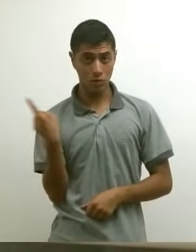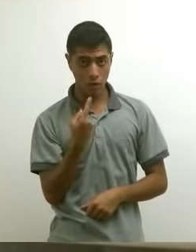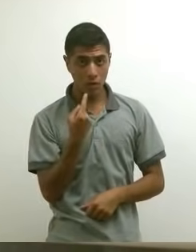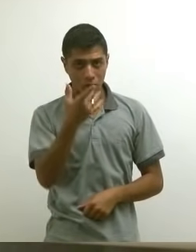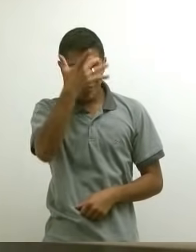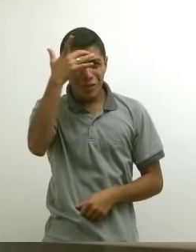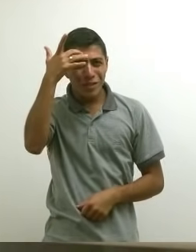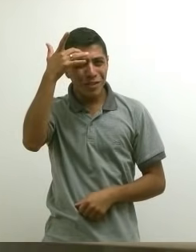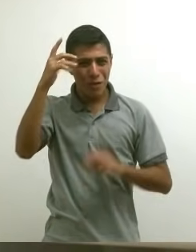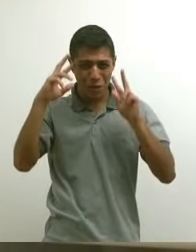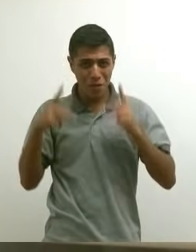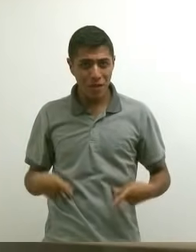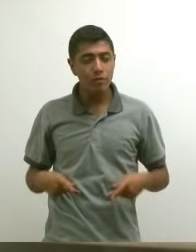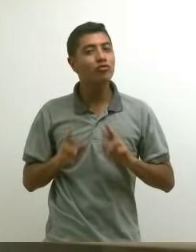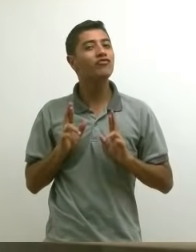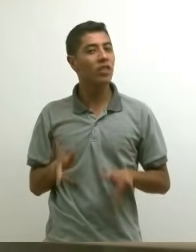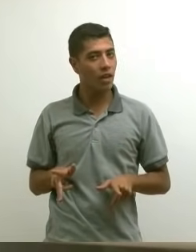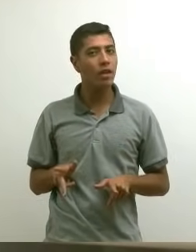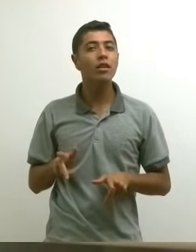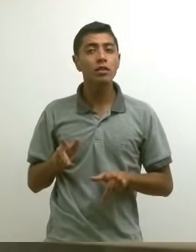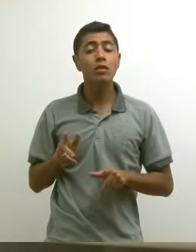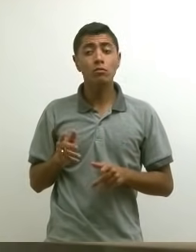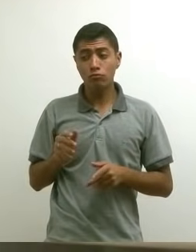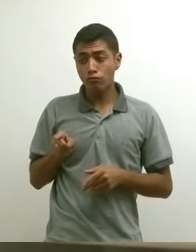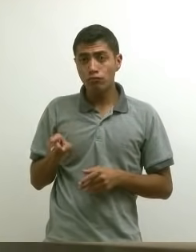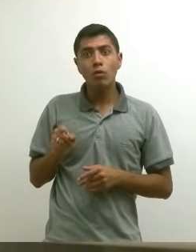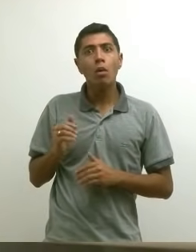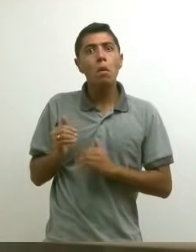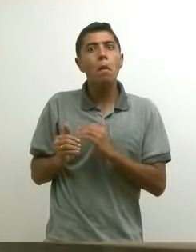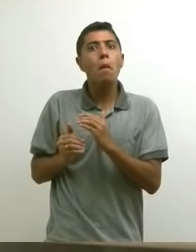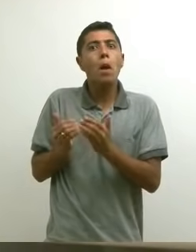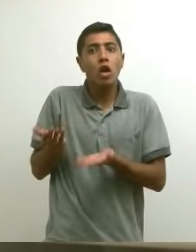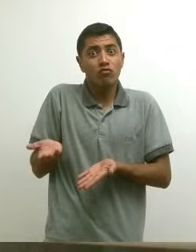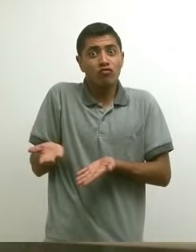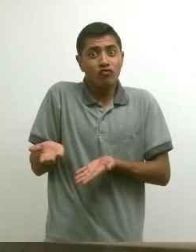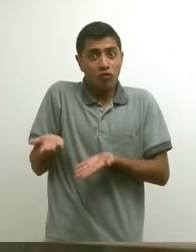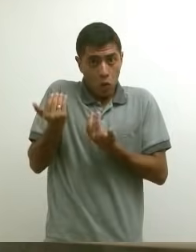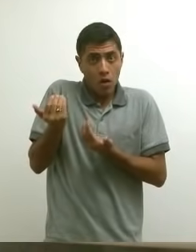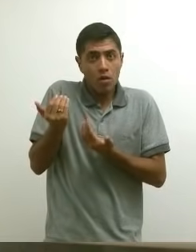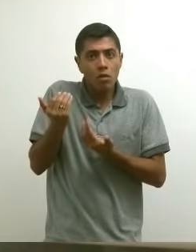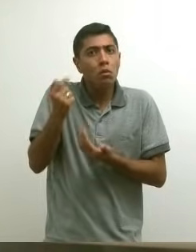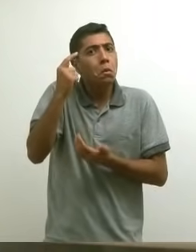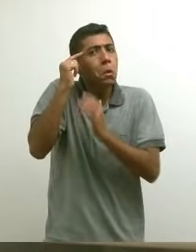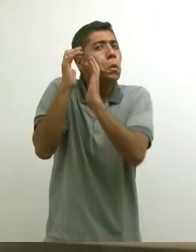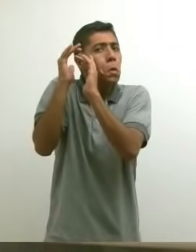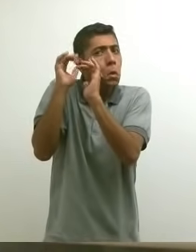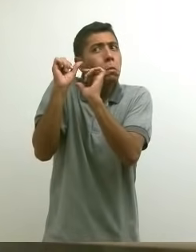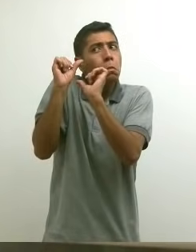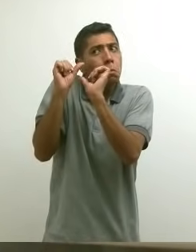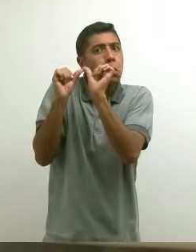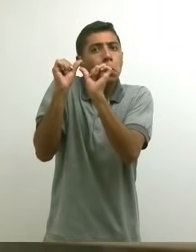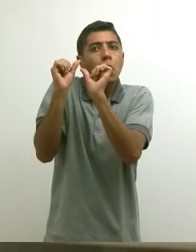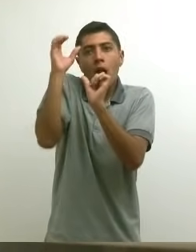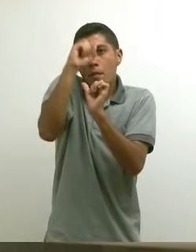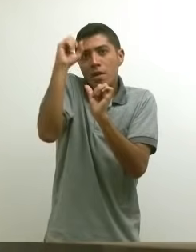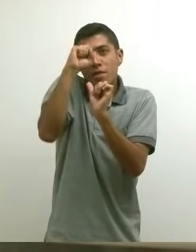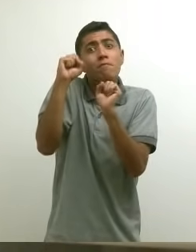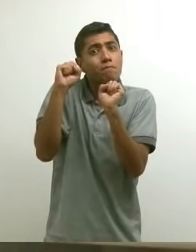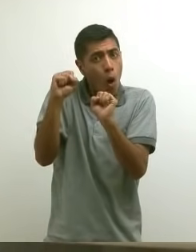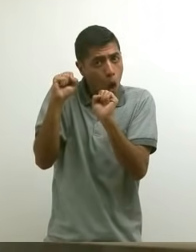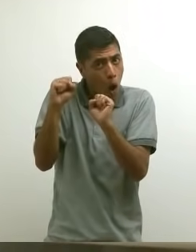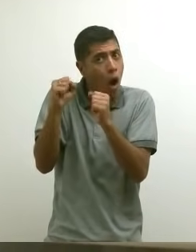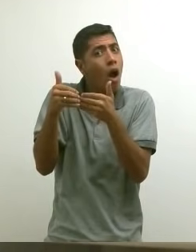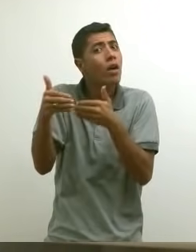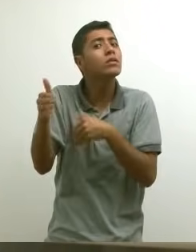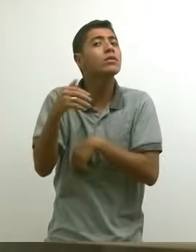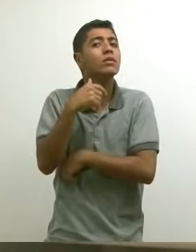propriedade por estímulo espontaneamente é só até 12 anos de idade e aí você pode aprender novas línguas e pode